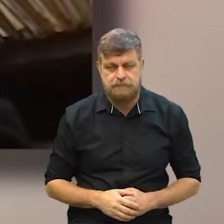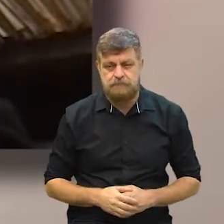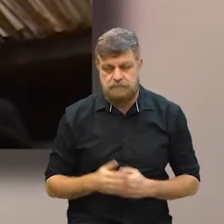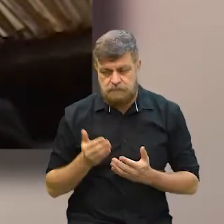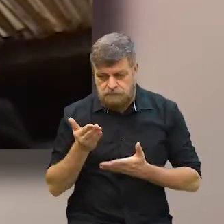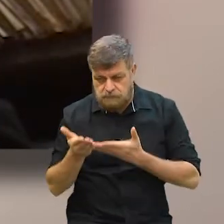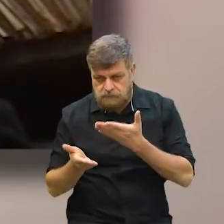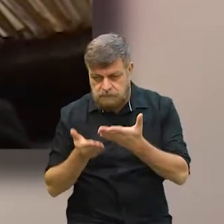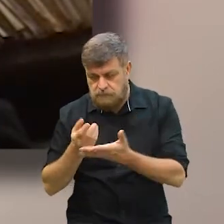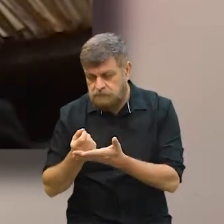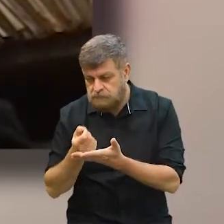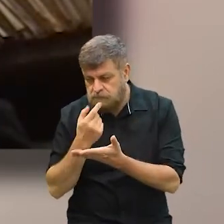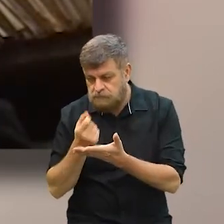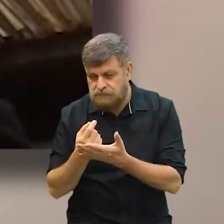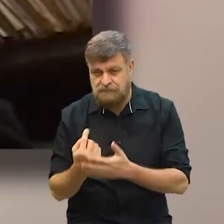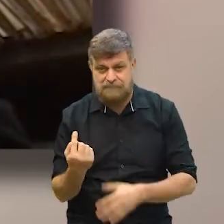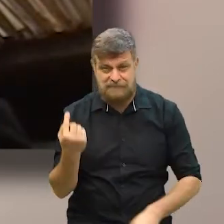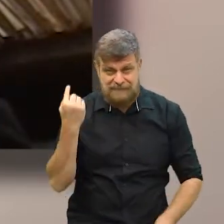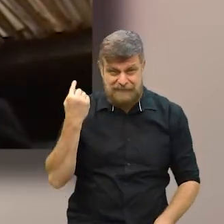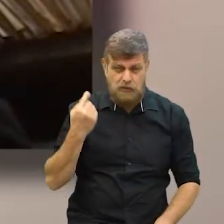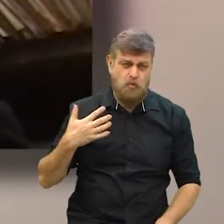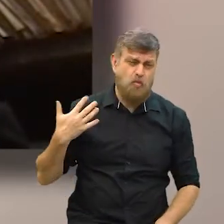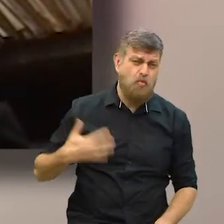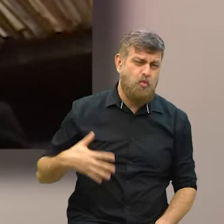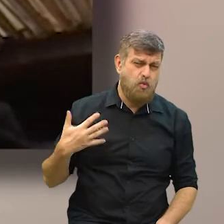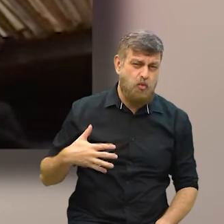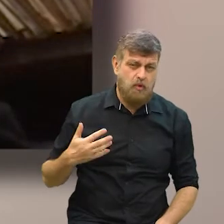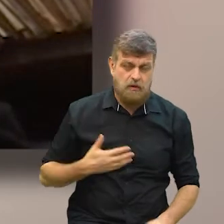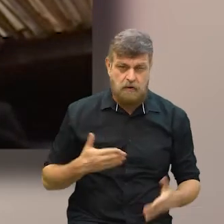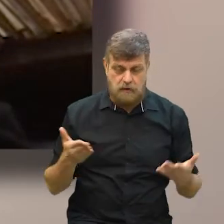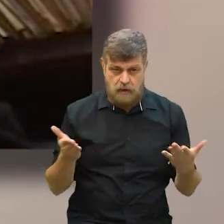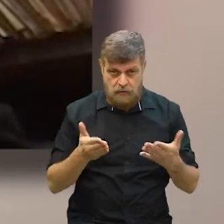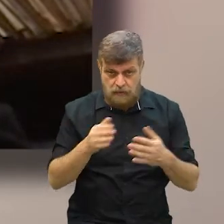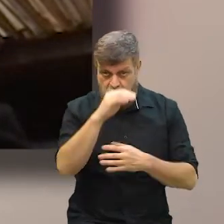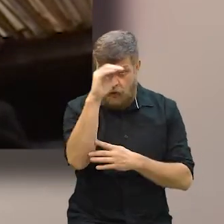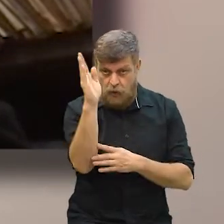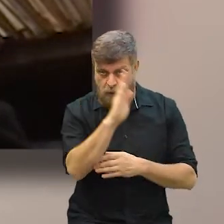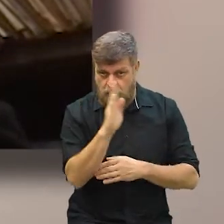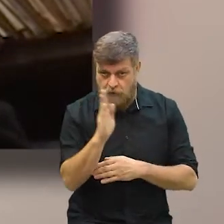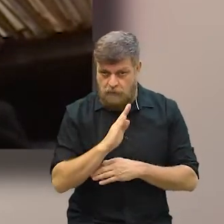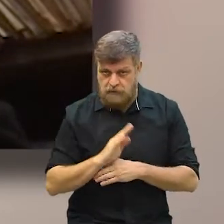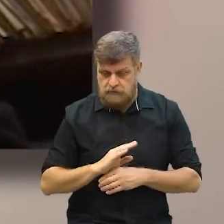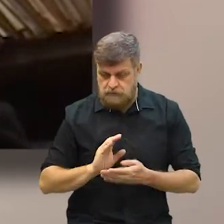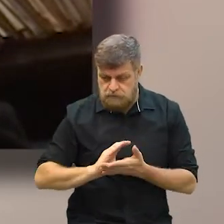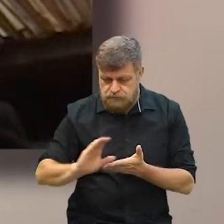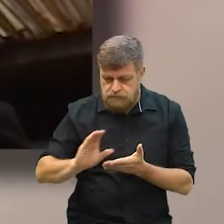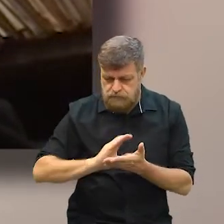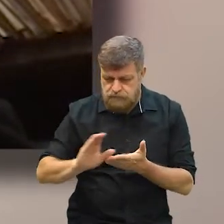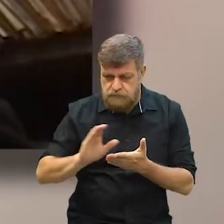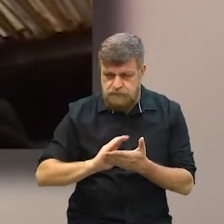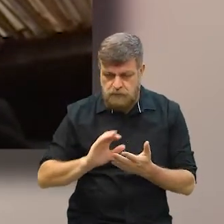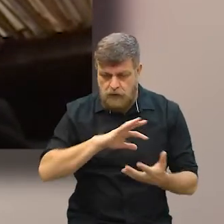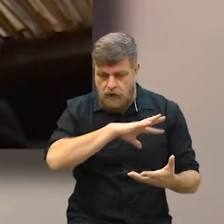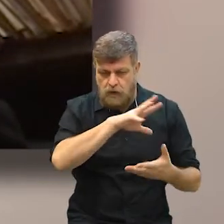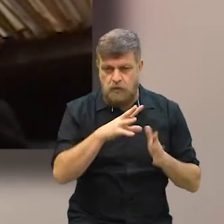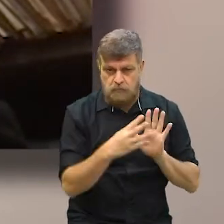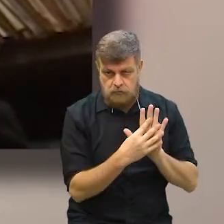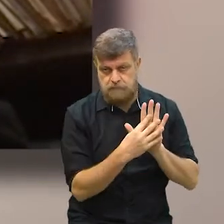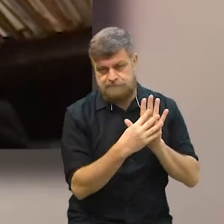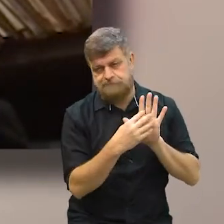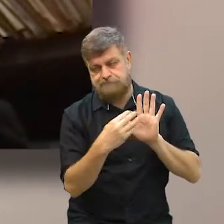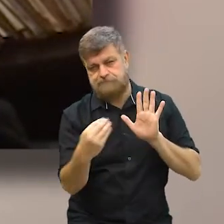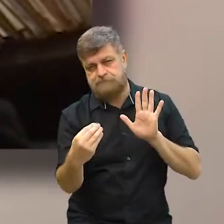a terapia antirretroviral era ainda muito cara. E o Brasil investiu nisso. Investiu e foi exemplo para o